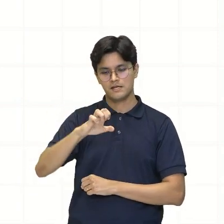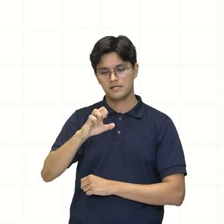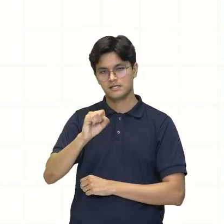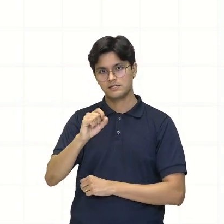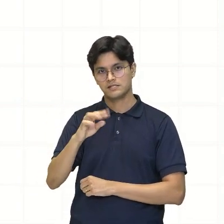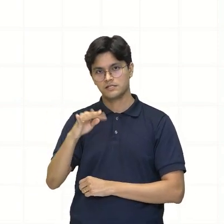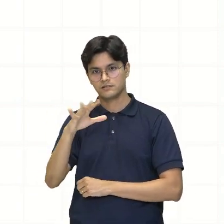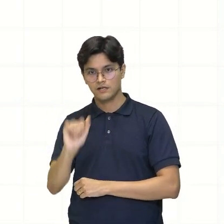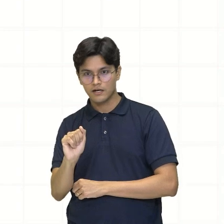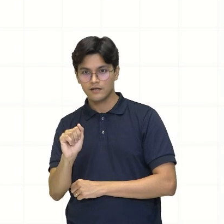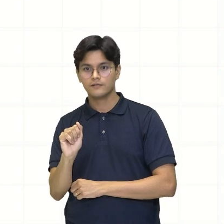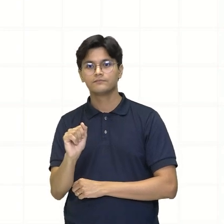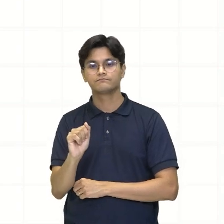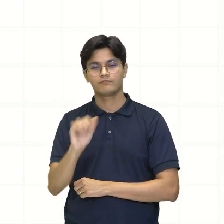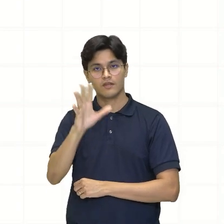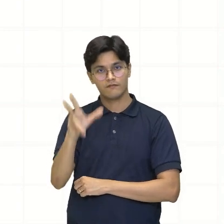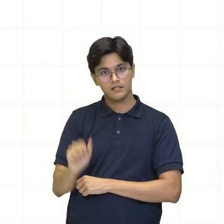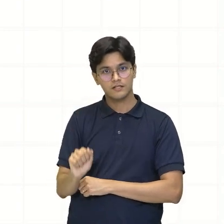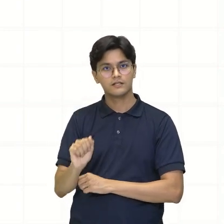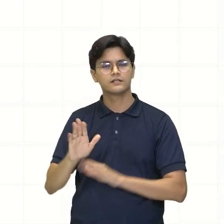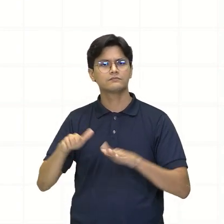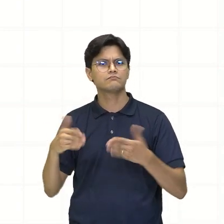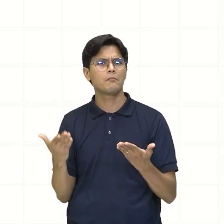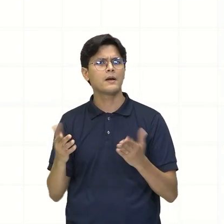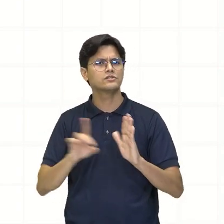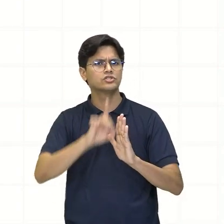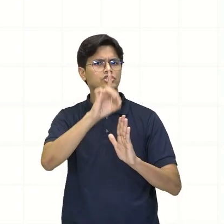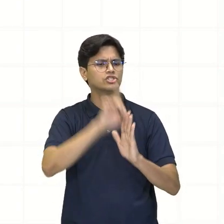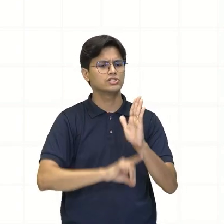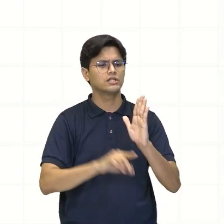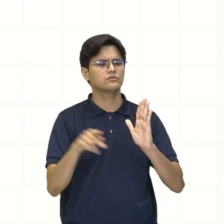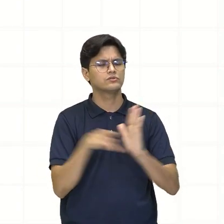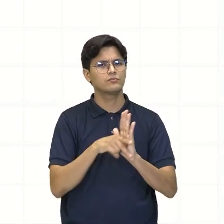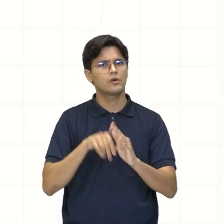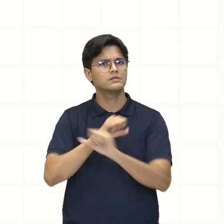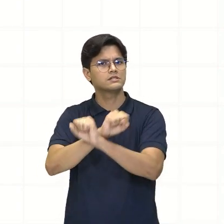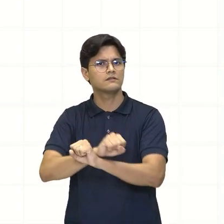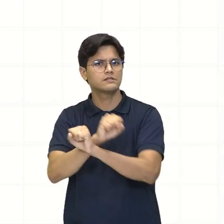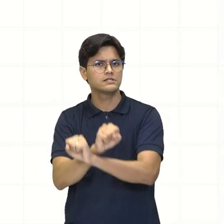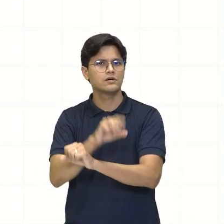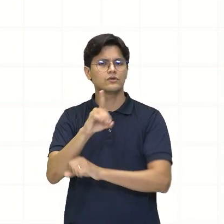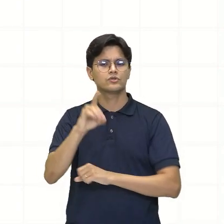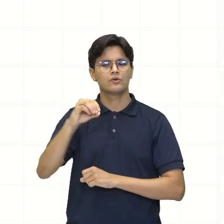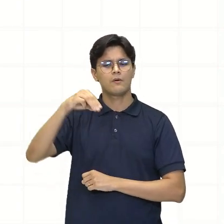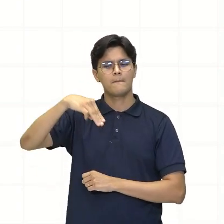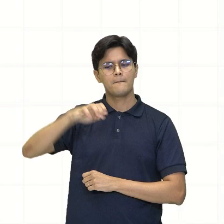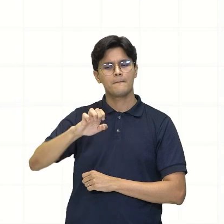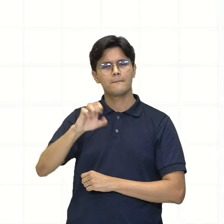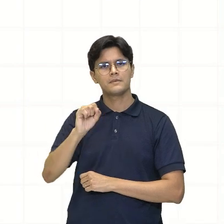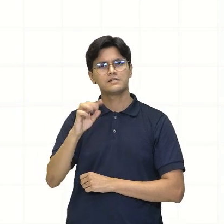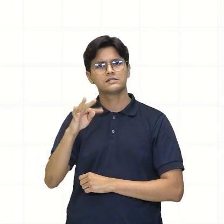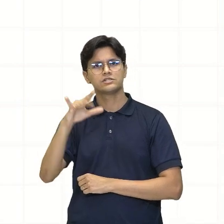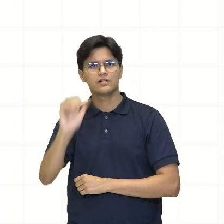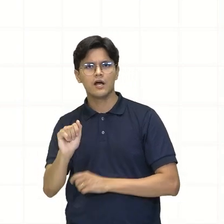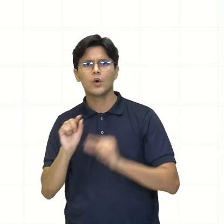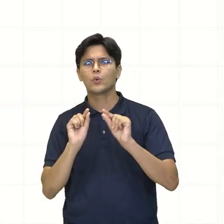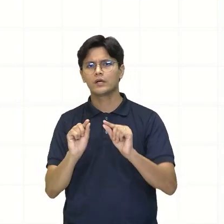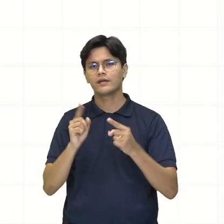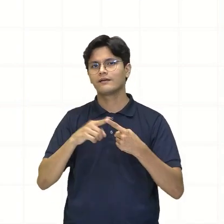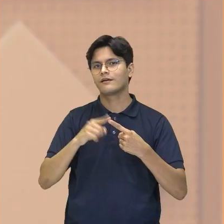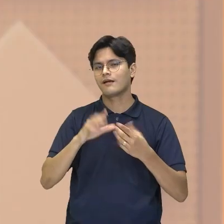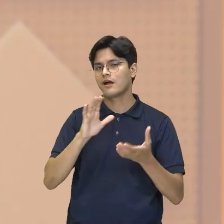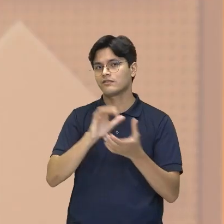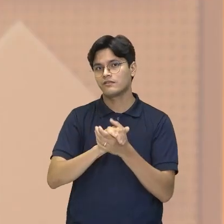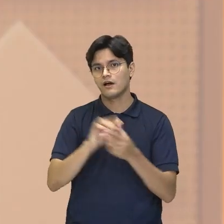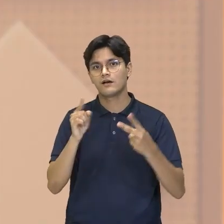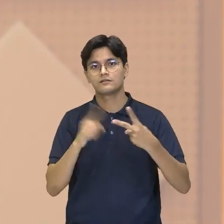eram esses direitos da escravização doméstica africana? Ele poderia casar-se, ele poderia ter acesso à terra,